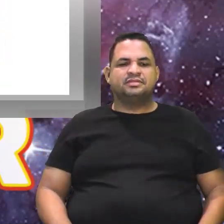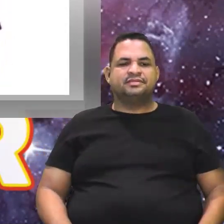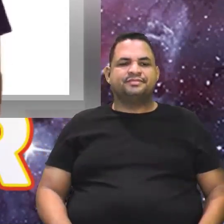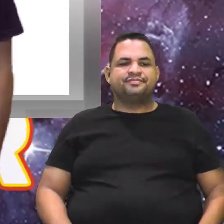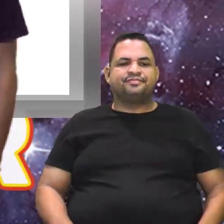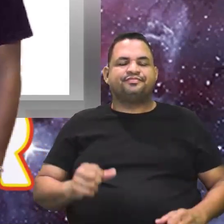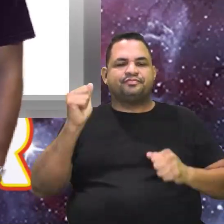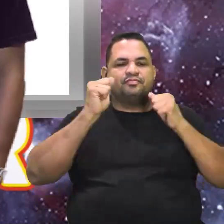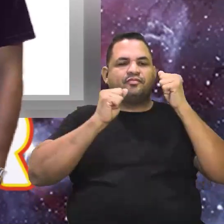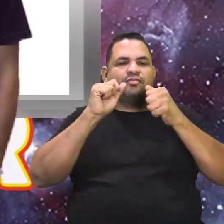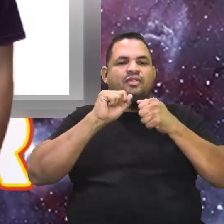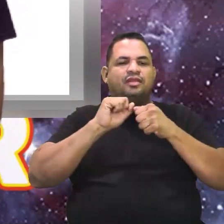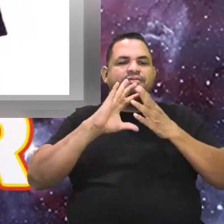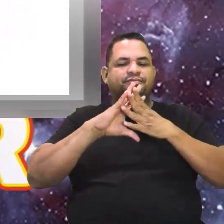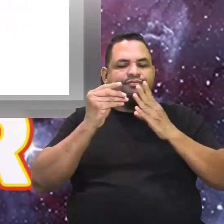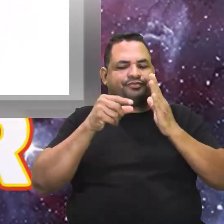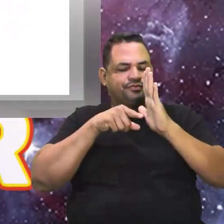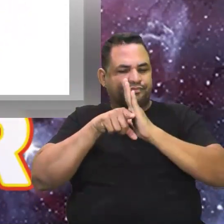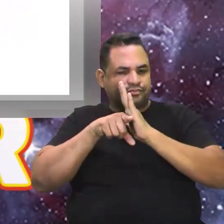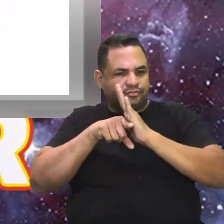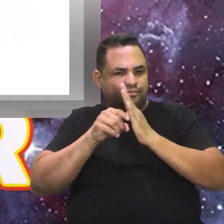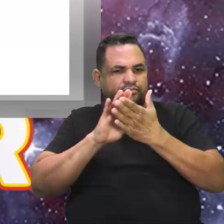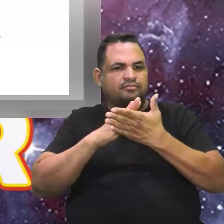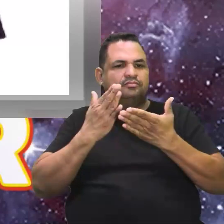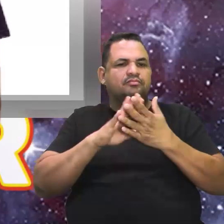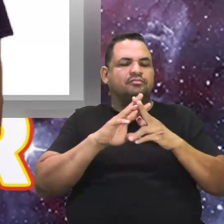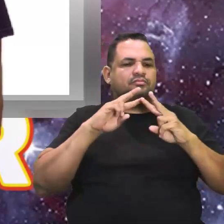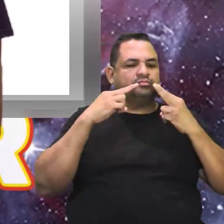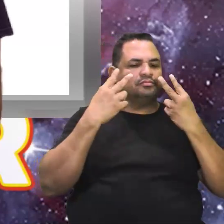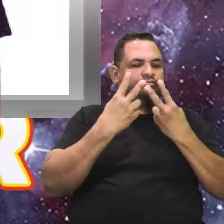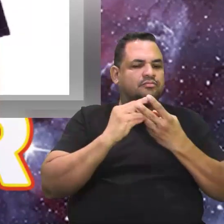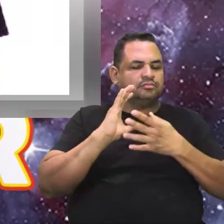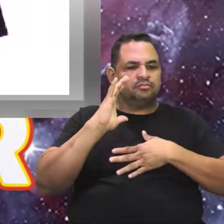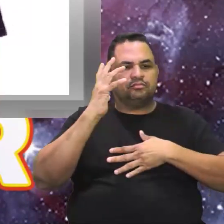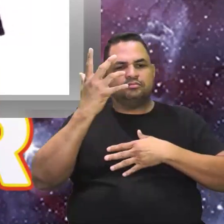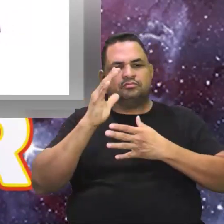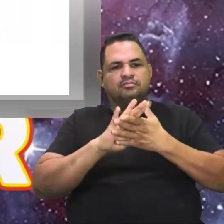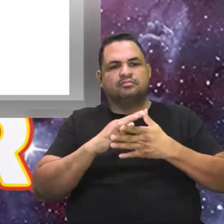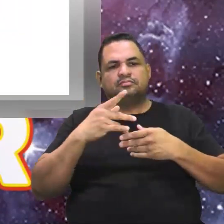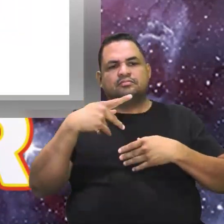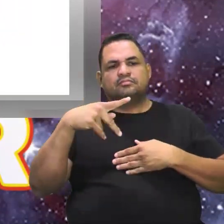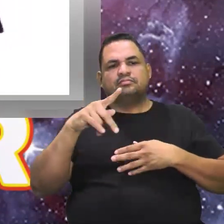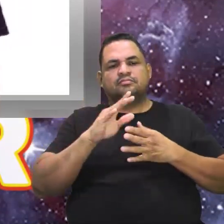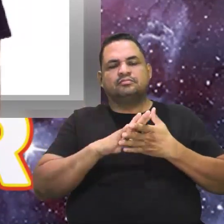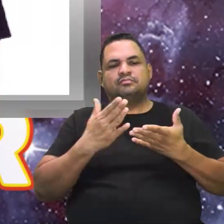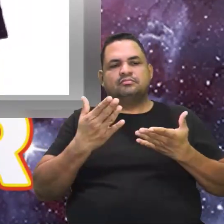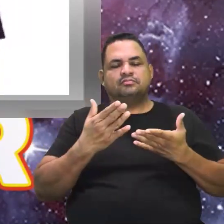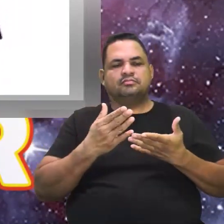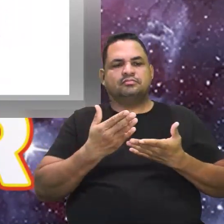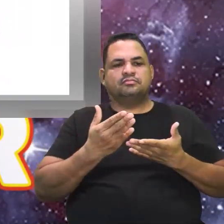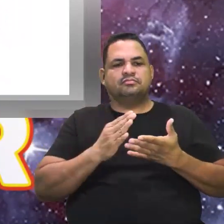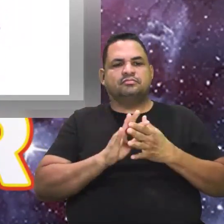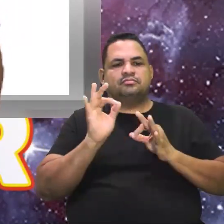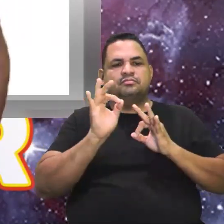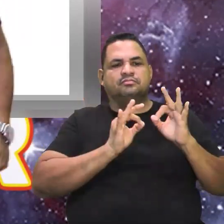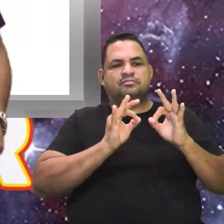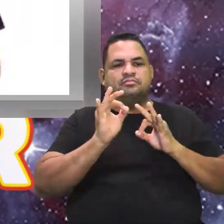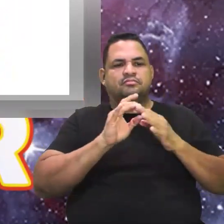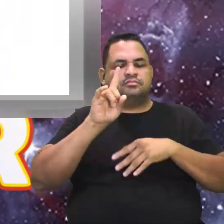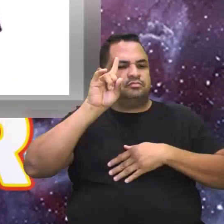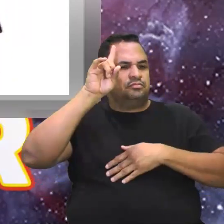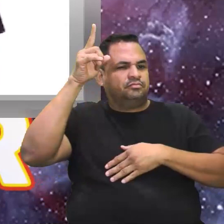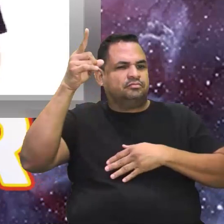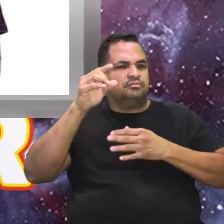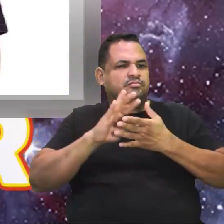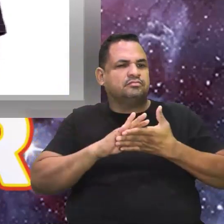Agora, assim, as indústrias fazem todo esse estudo, né? De estudo de volume, de capacidade, para fazer montar, né, uma